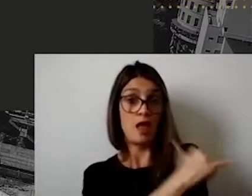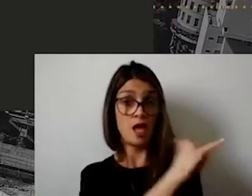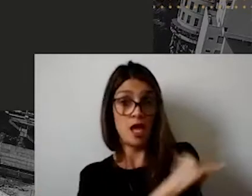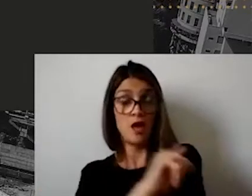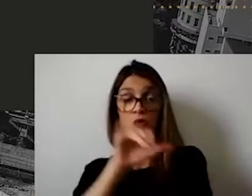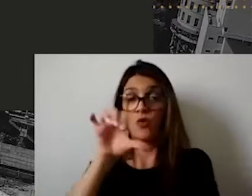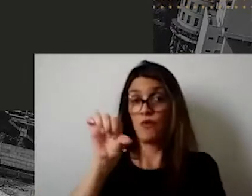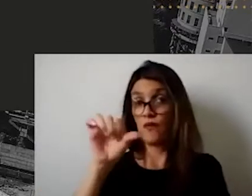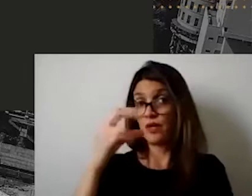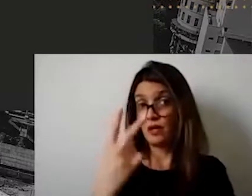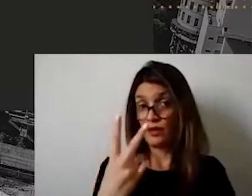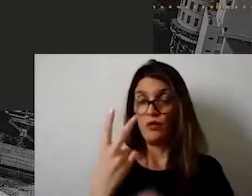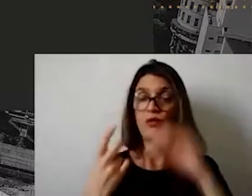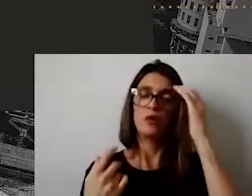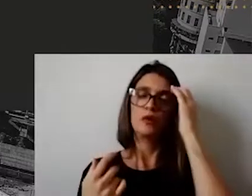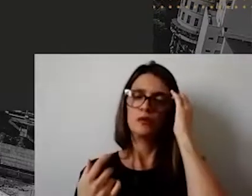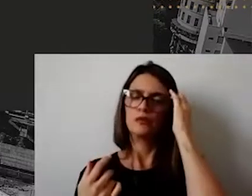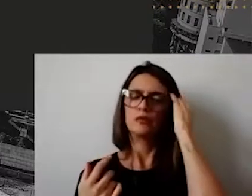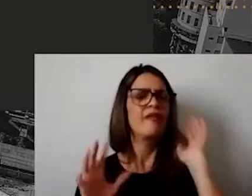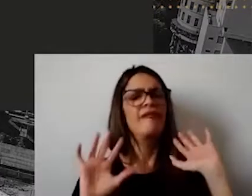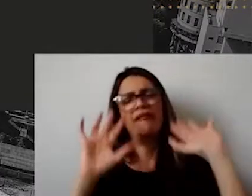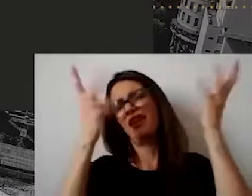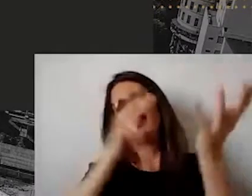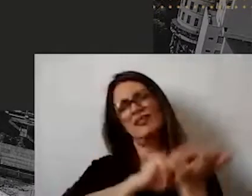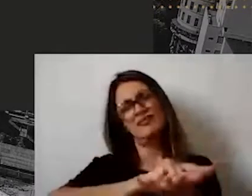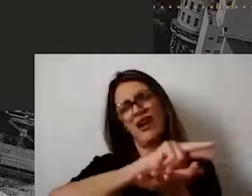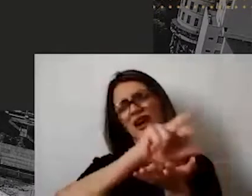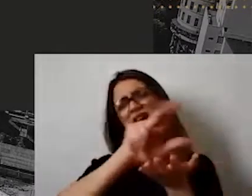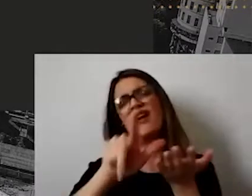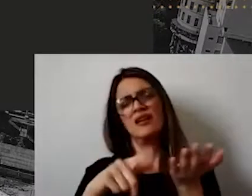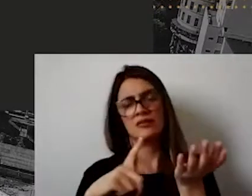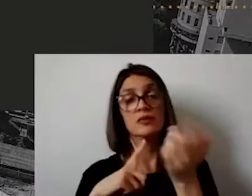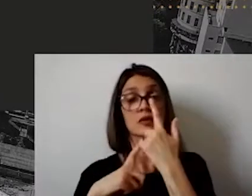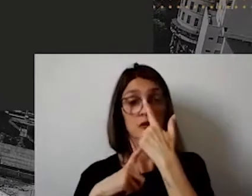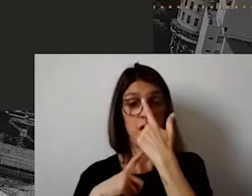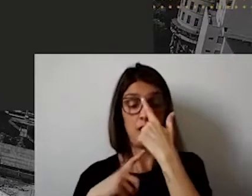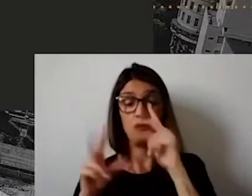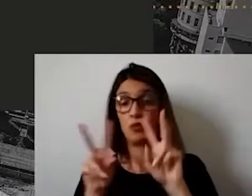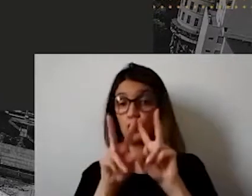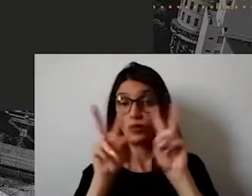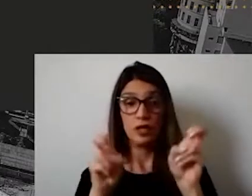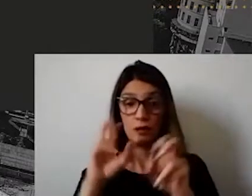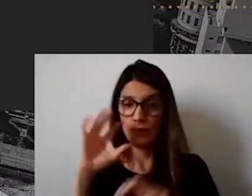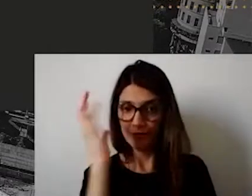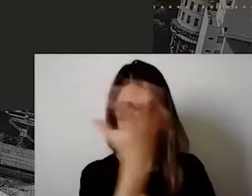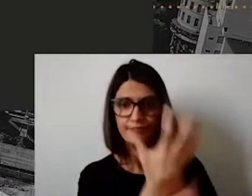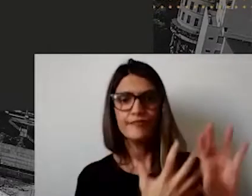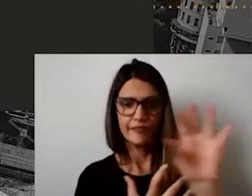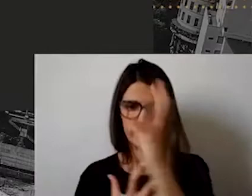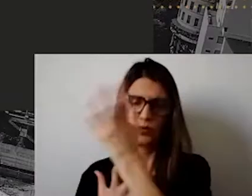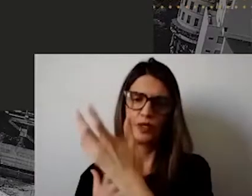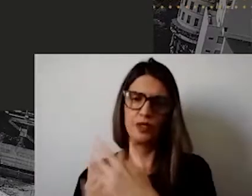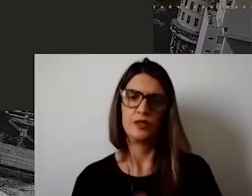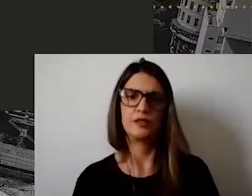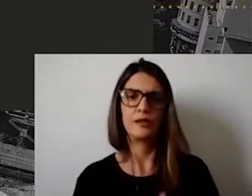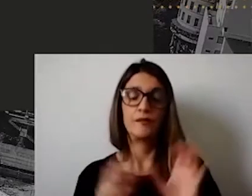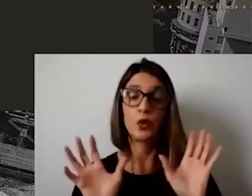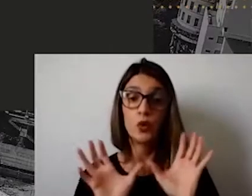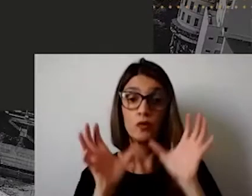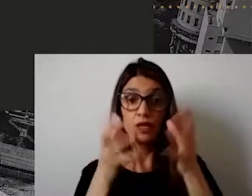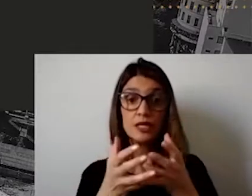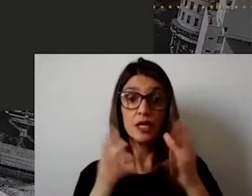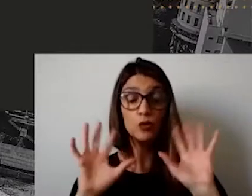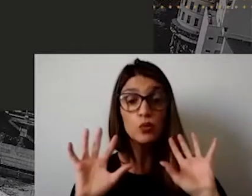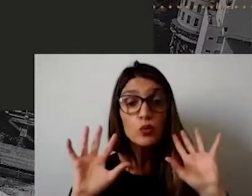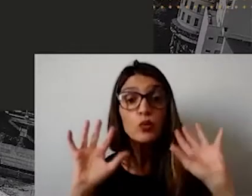série de outros eventos posteriores, inclusive a própria Convenção do Clima